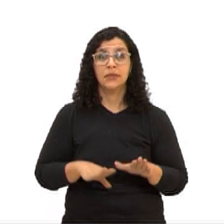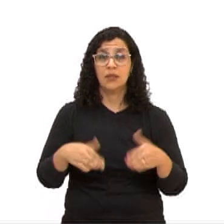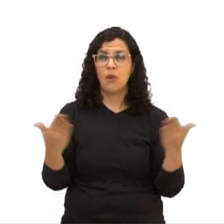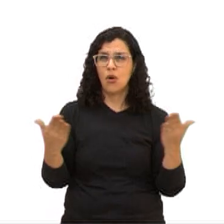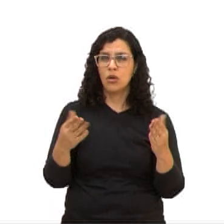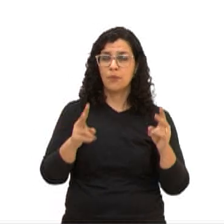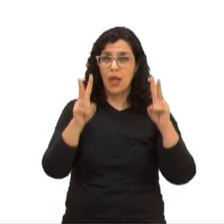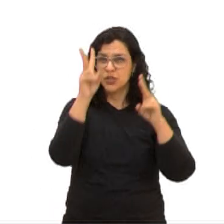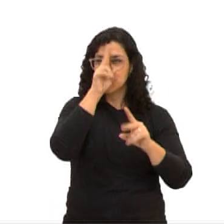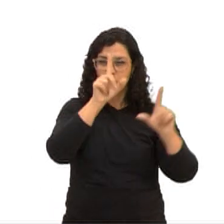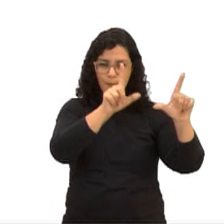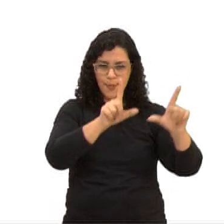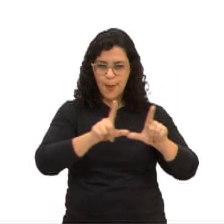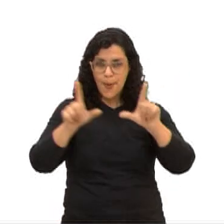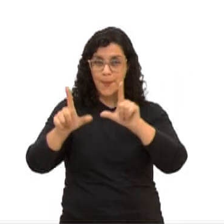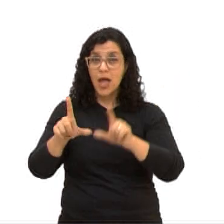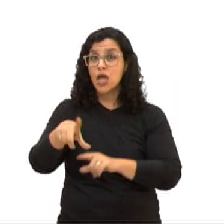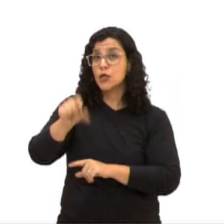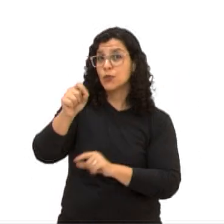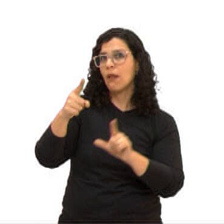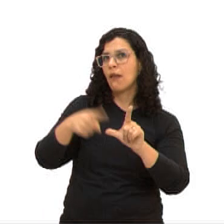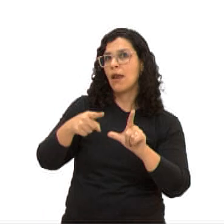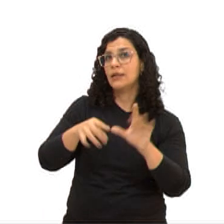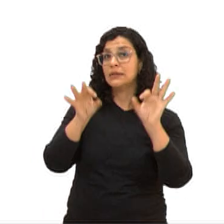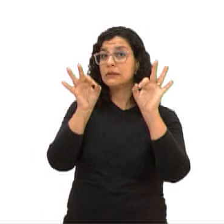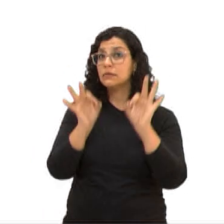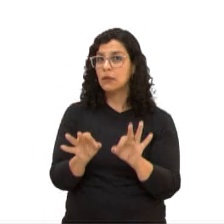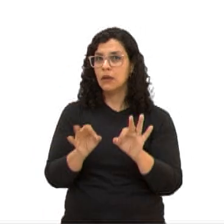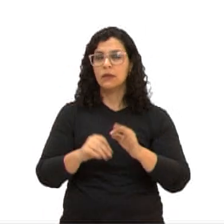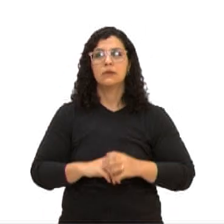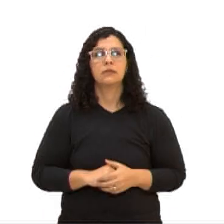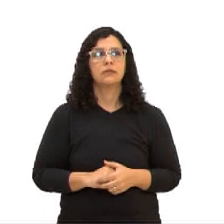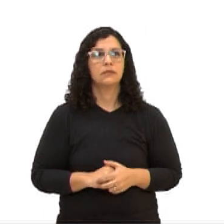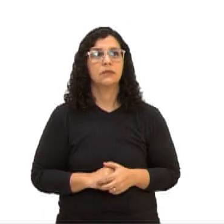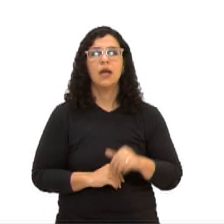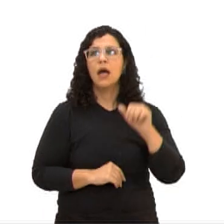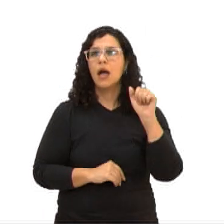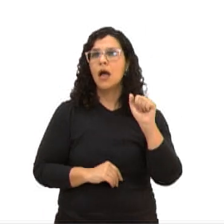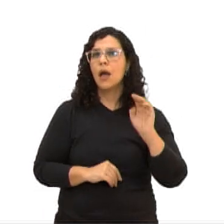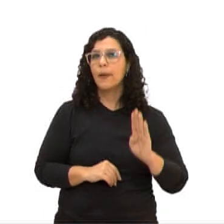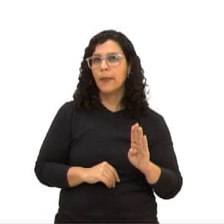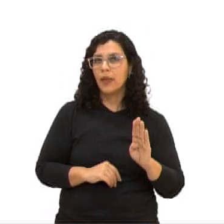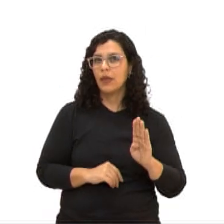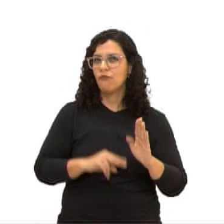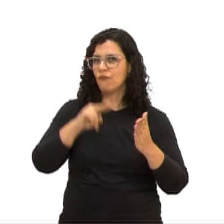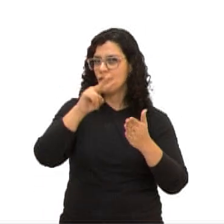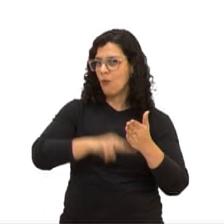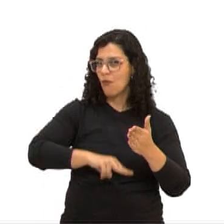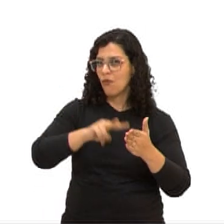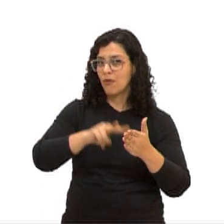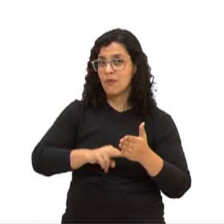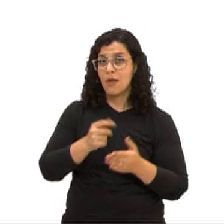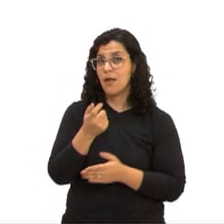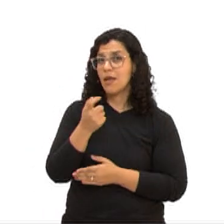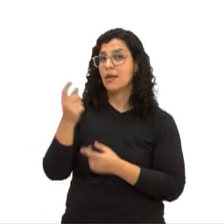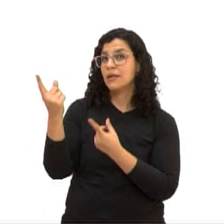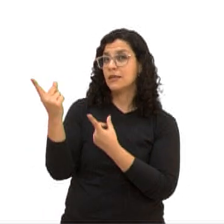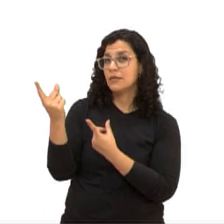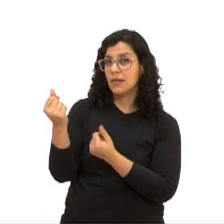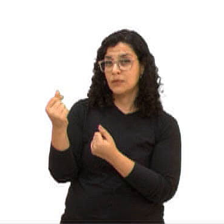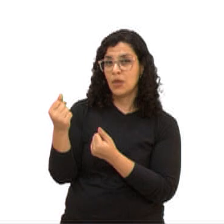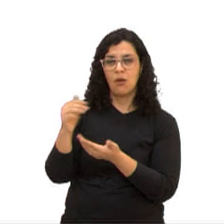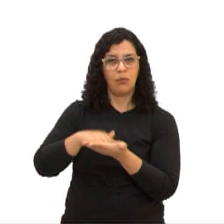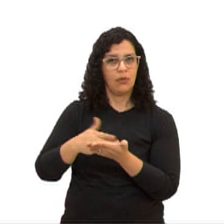correta. Então, sobre as histórias em quadrinhos, assinale a alternativa correta. Lá A, se trata de informes